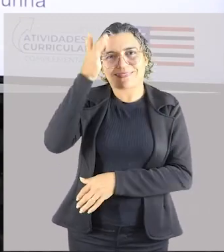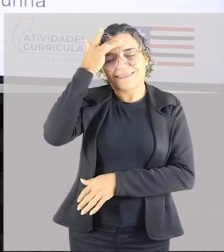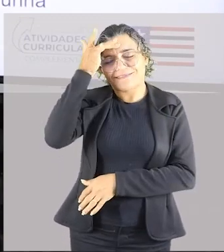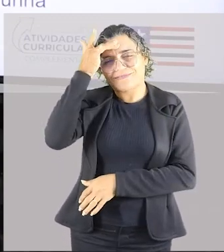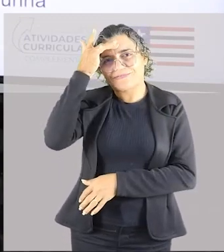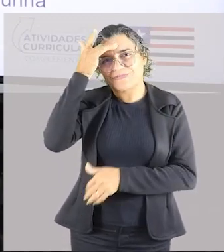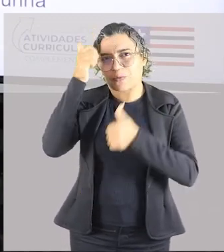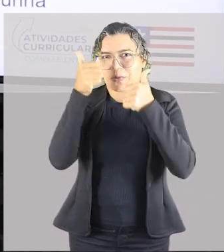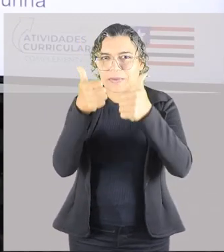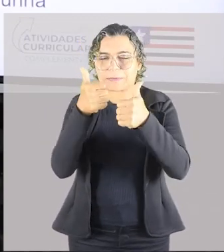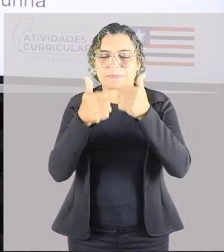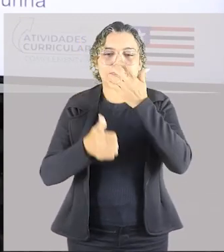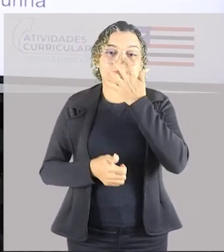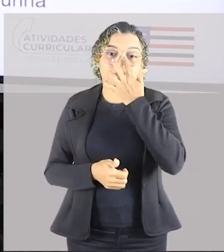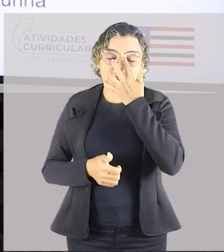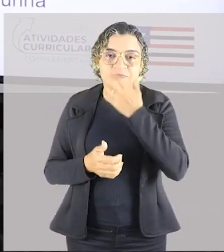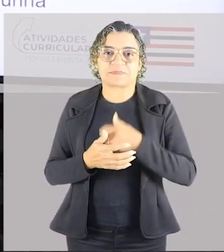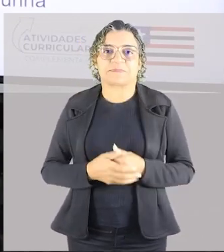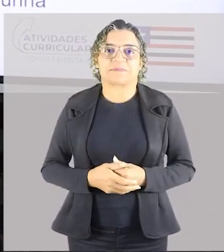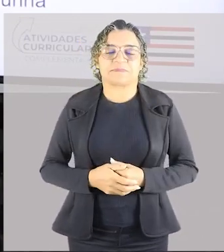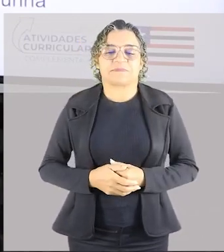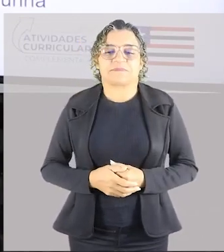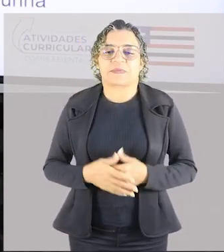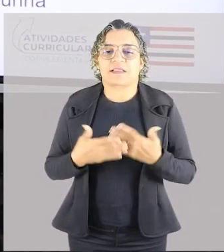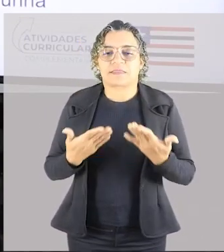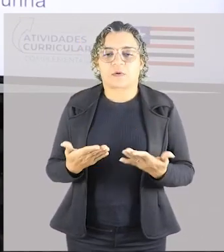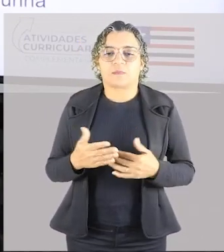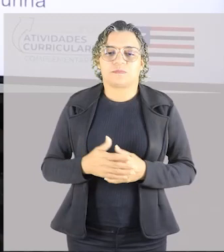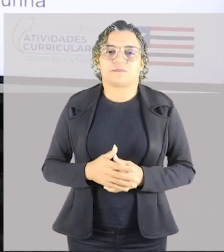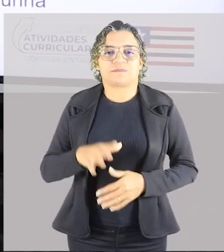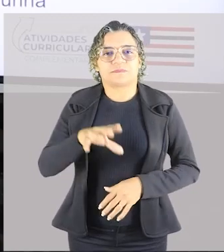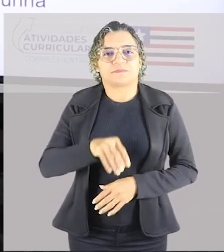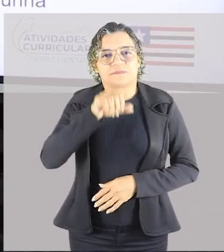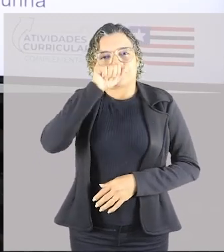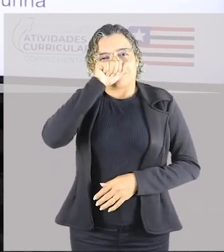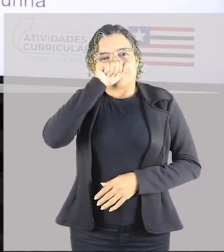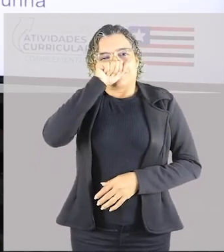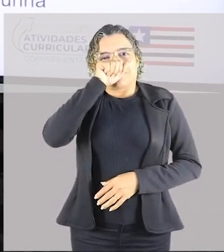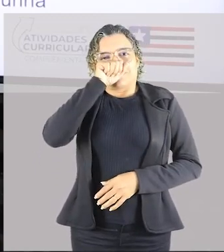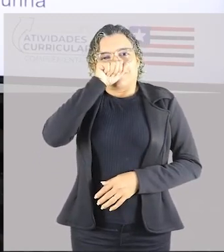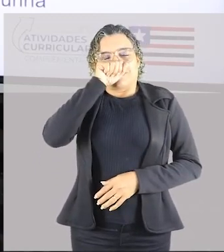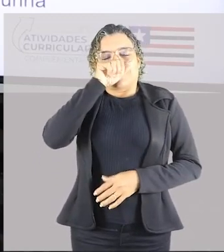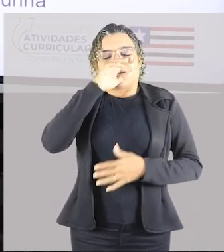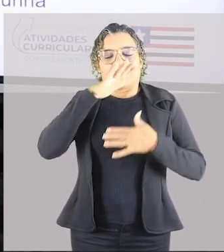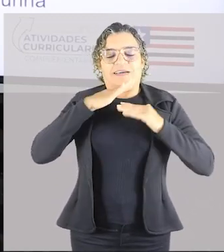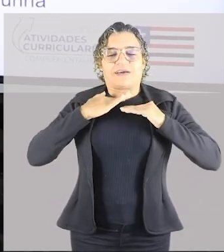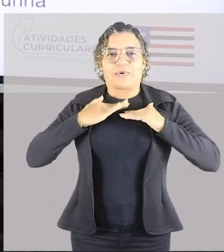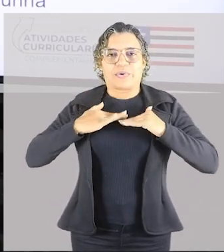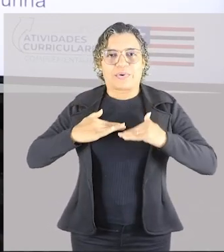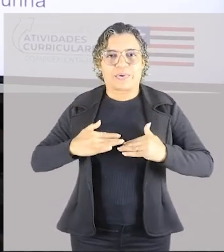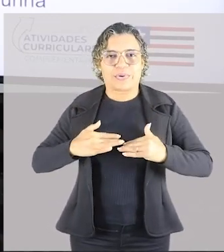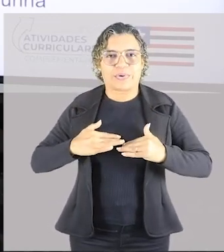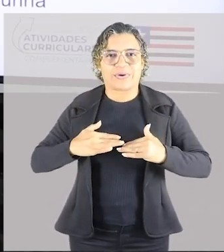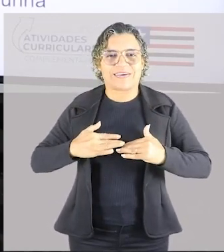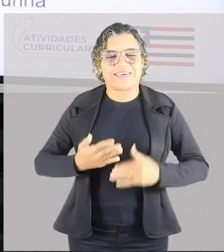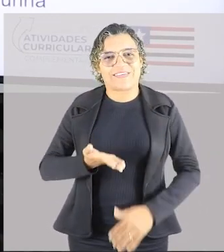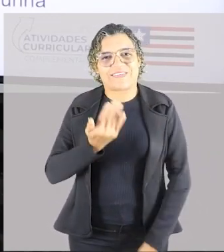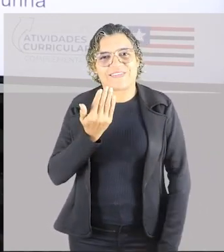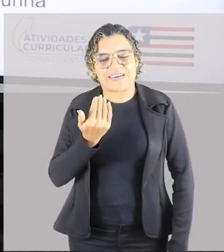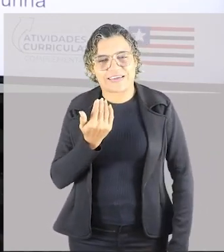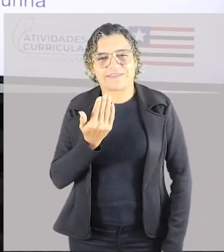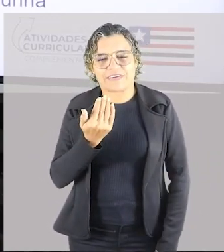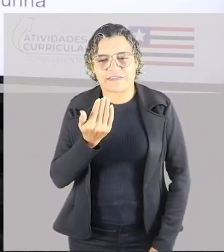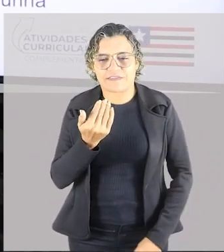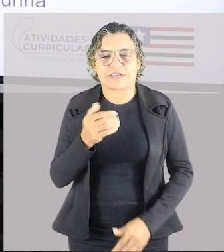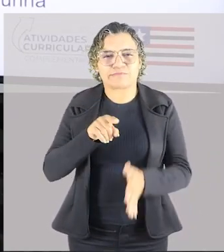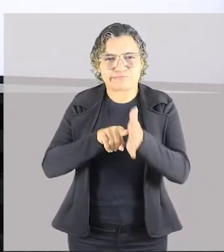fixar esse raciocínio aí e esse aprendizado. Então vamos lá, respira mais uma vez, ó. Oxigena e vem para cá, vem